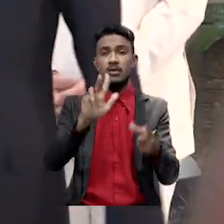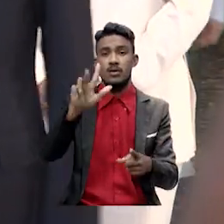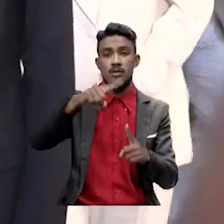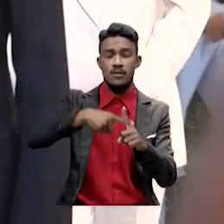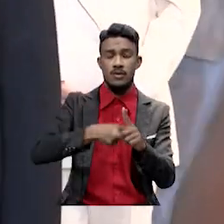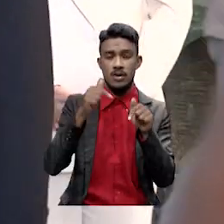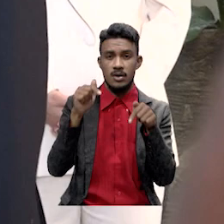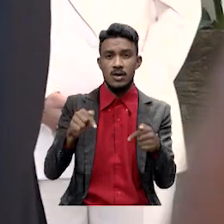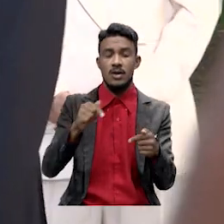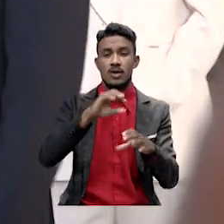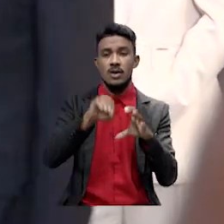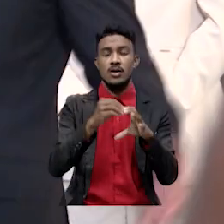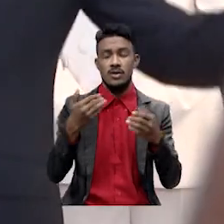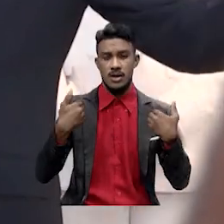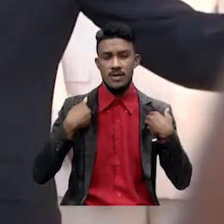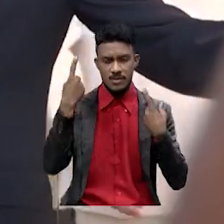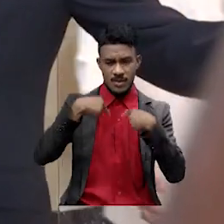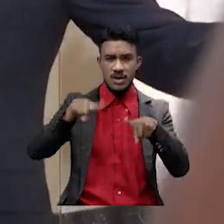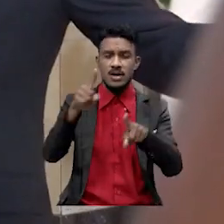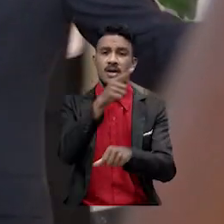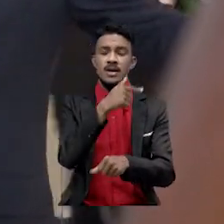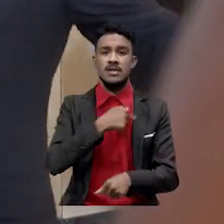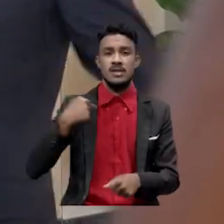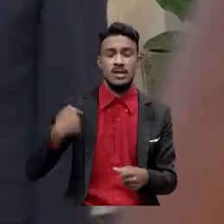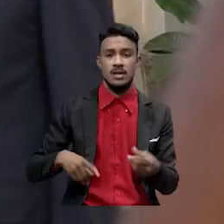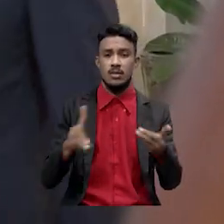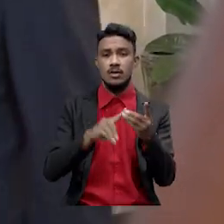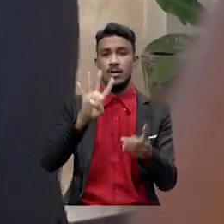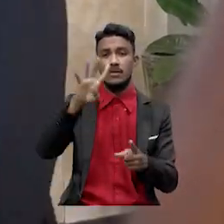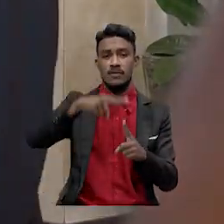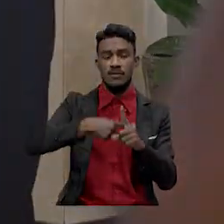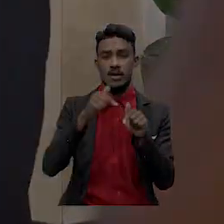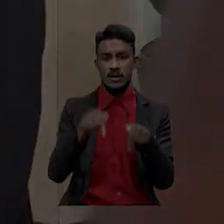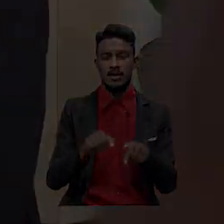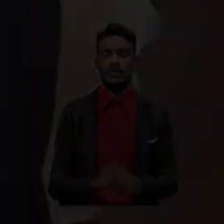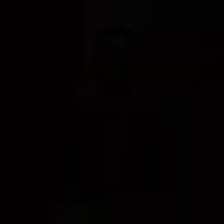horário, Nebeia, Seifila Baixina, e a Loron Hat Fulané. Adérito Ximenes, GMN.